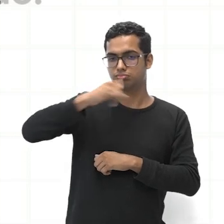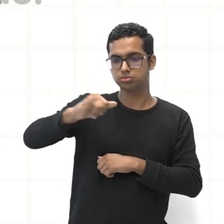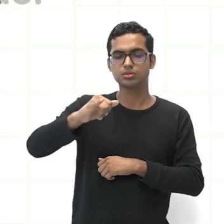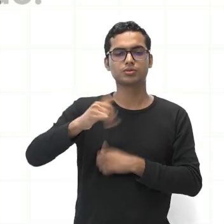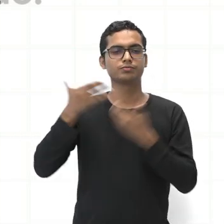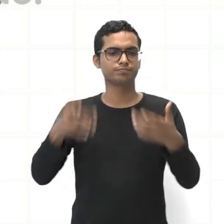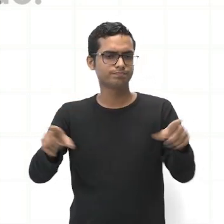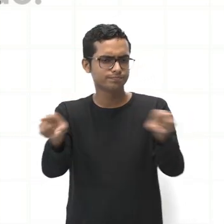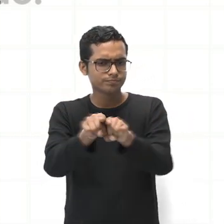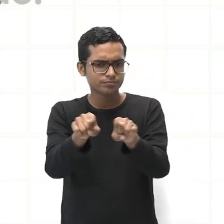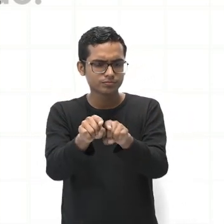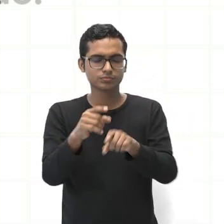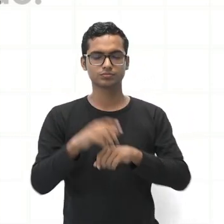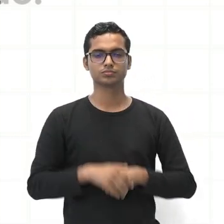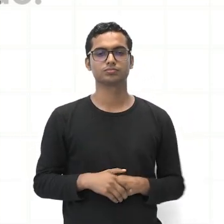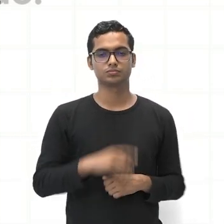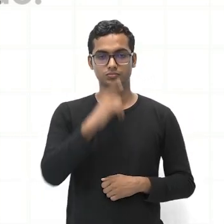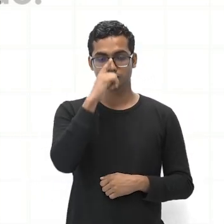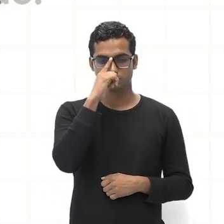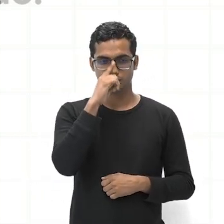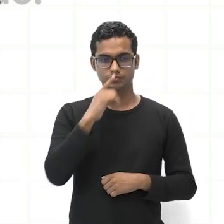segundo ponto é o nosso